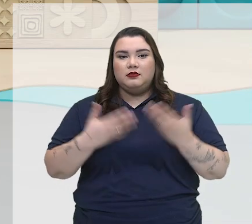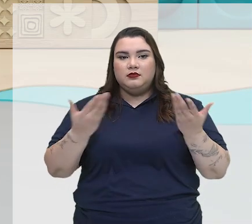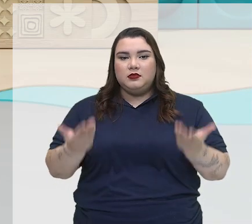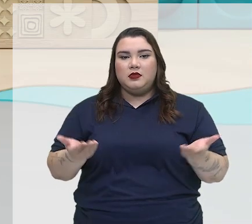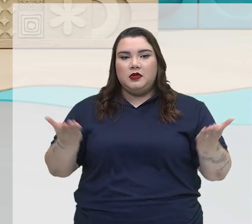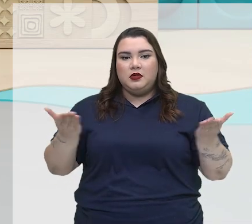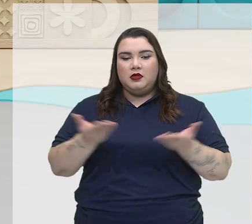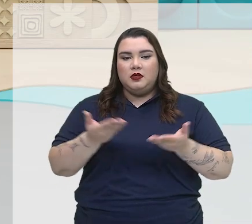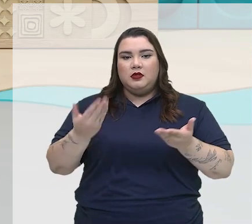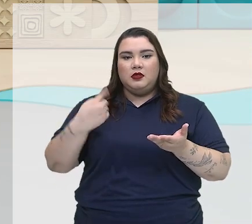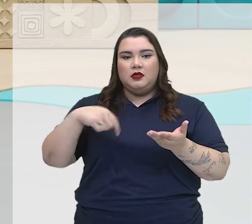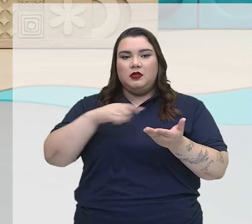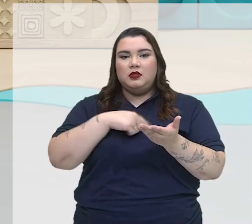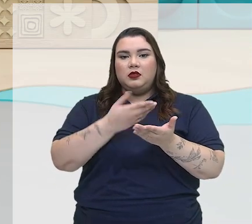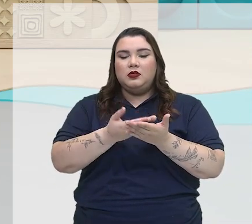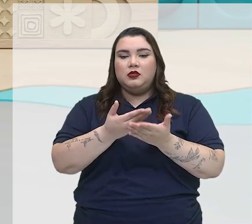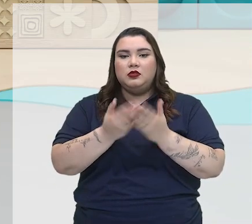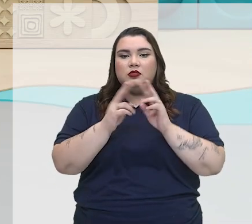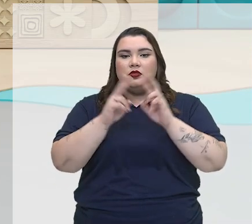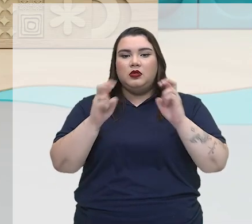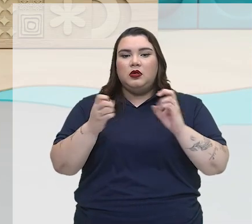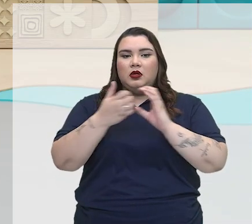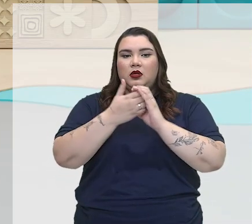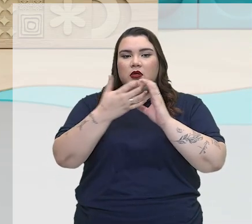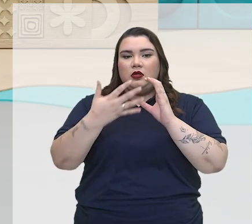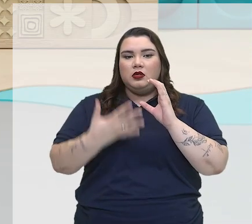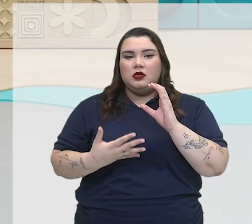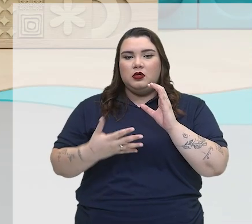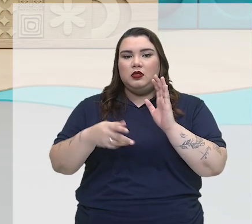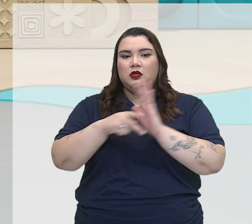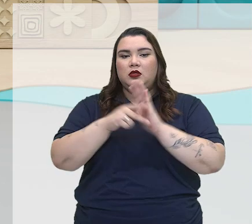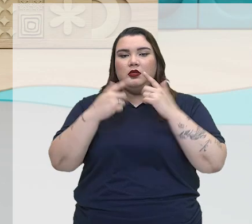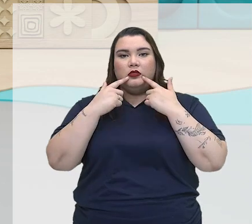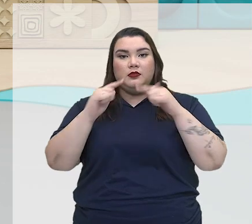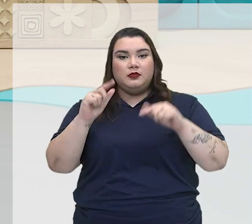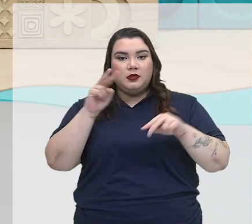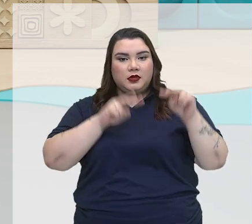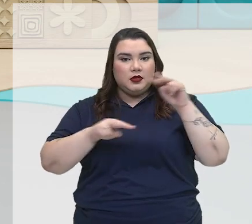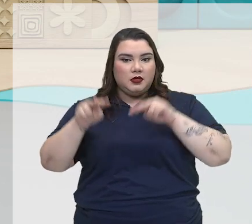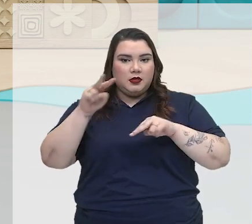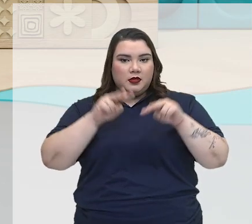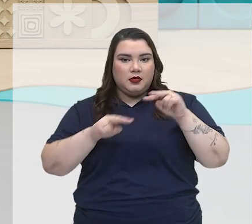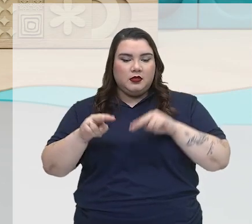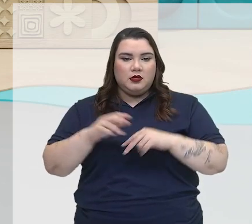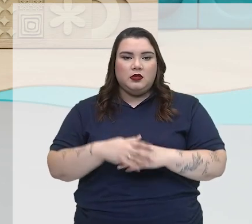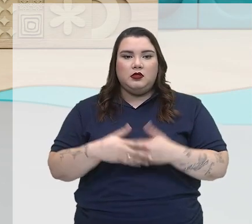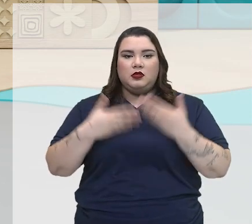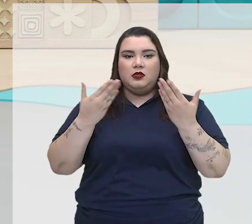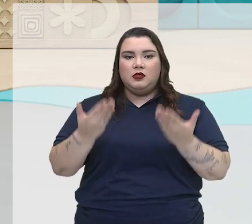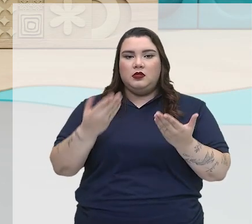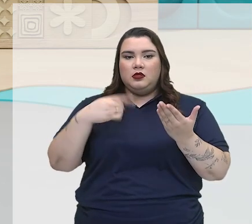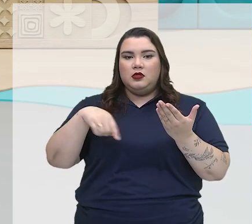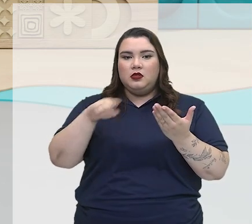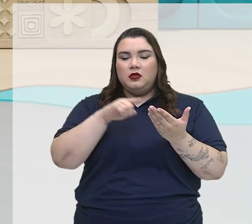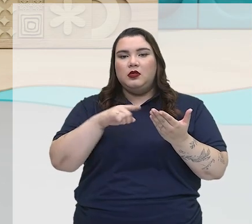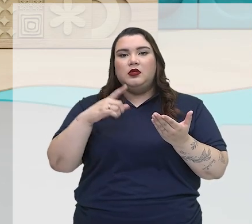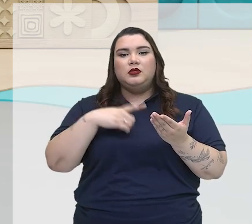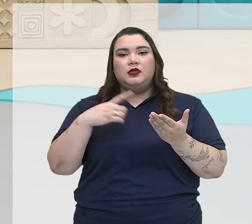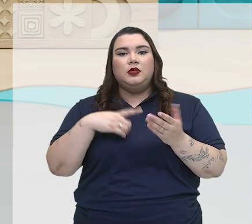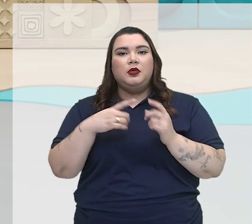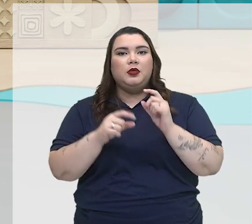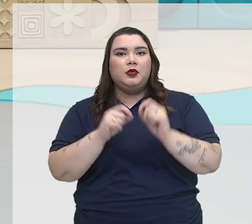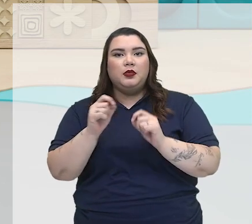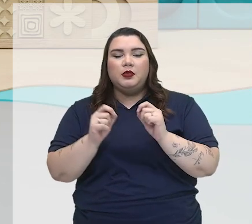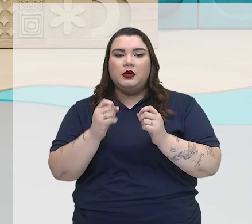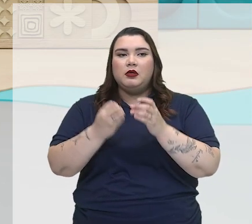Então, hoje nós vamos falar sobre elementos da linguagem visual. Então, vocês, quando vão